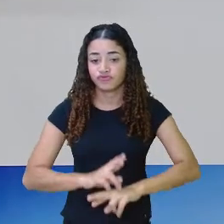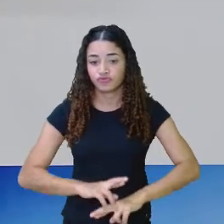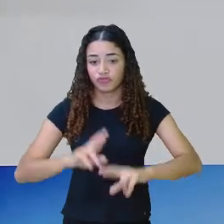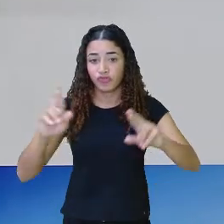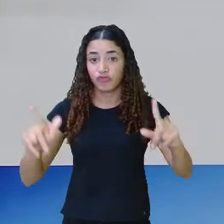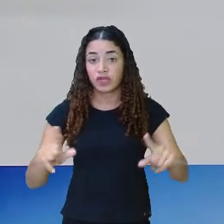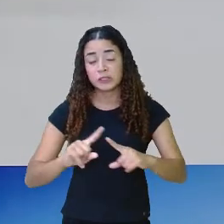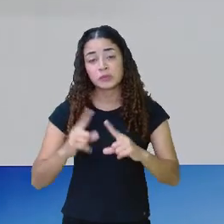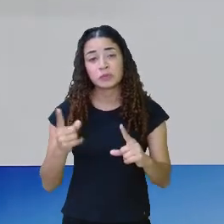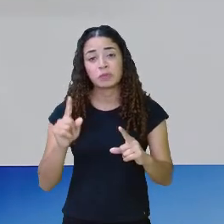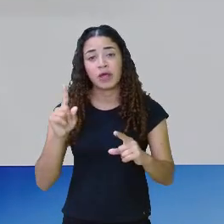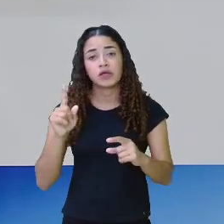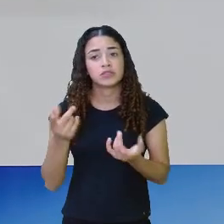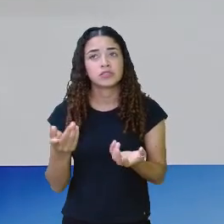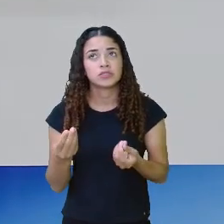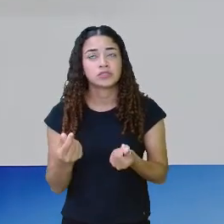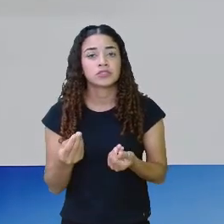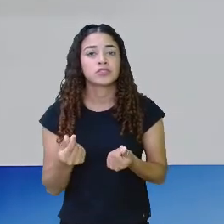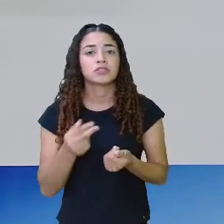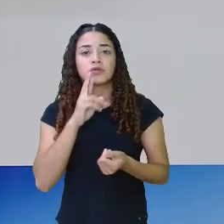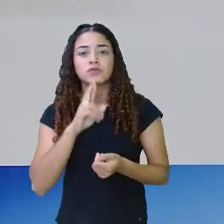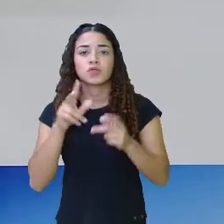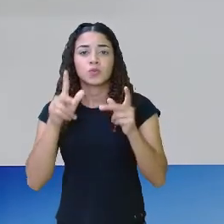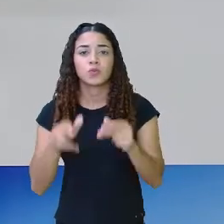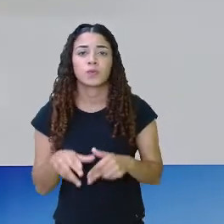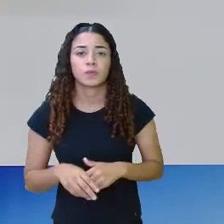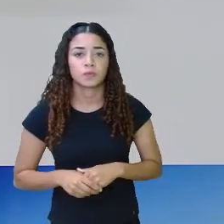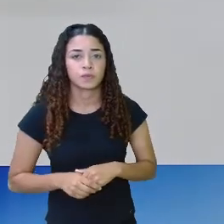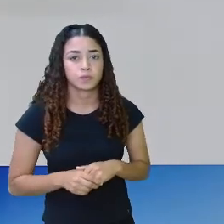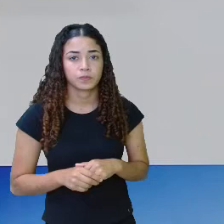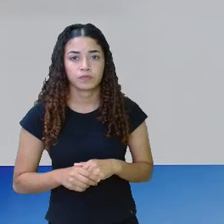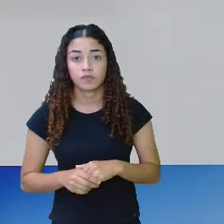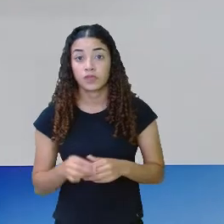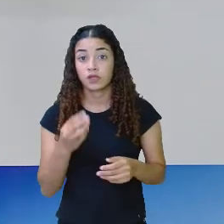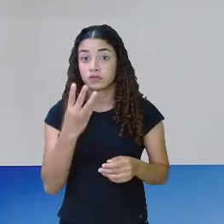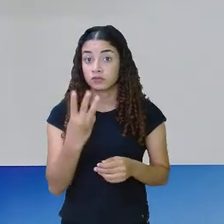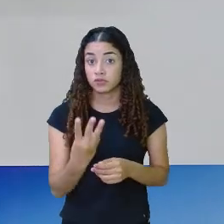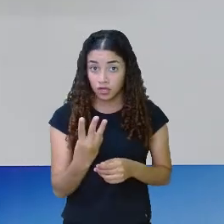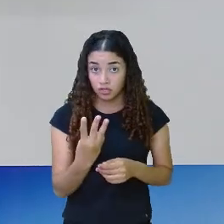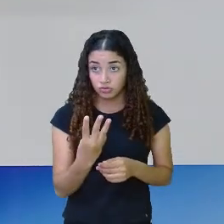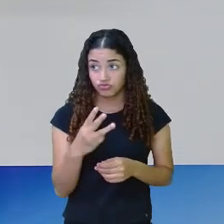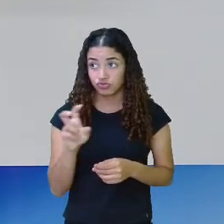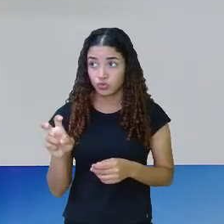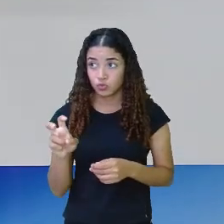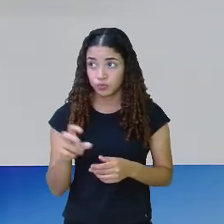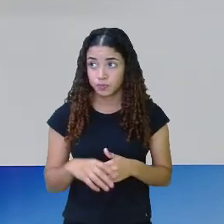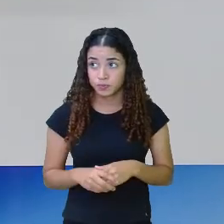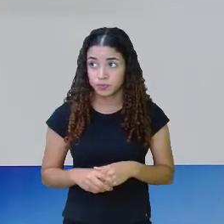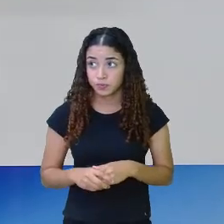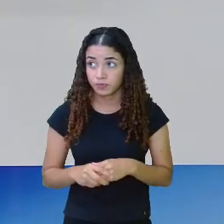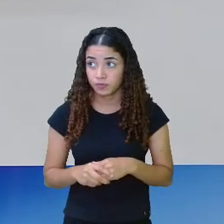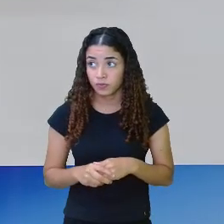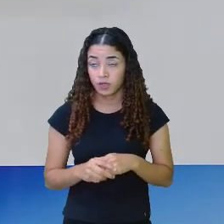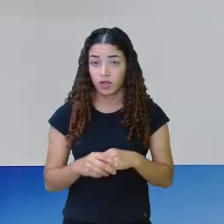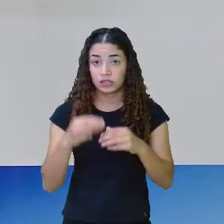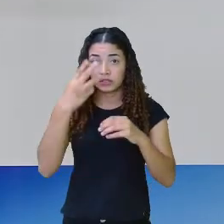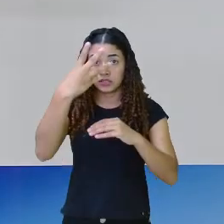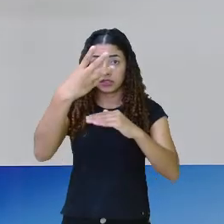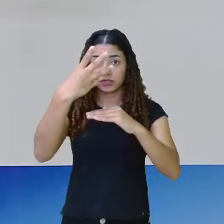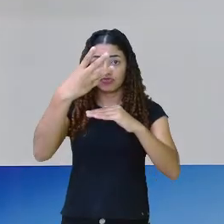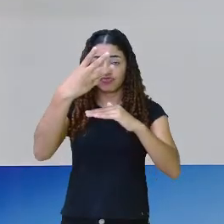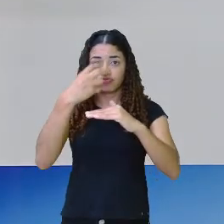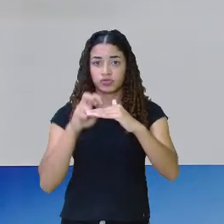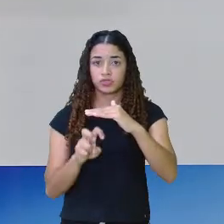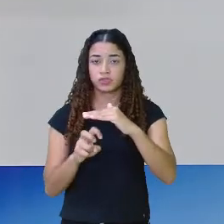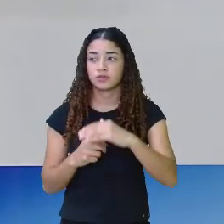encontrar o mesmo resultado. 3/5 é o que estava aparecendo ali, ó. 3